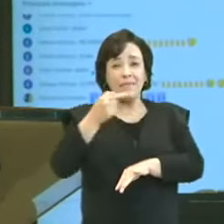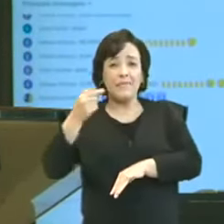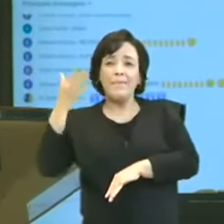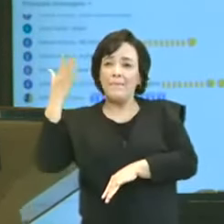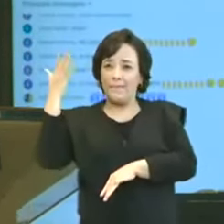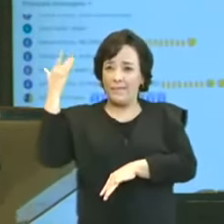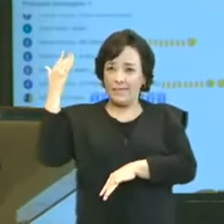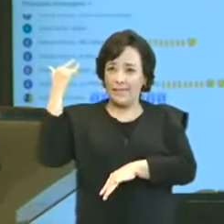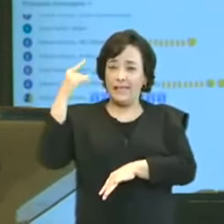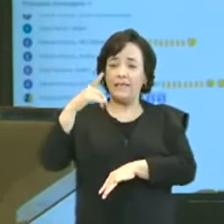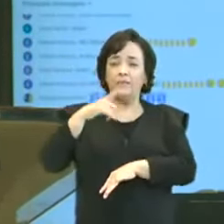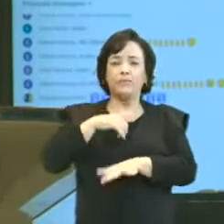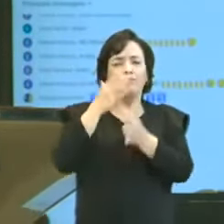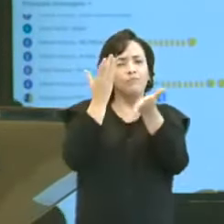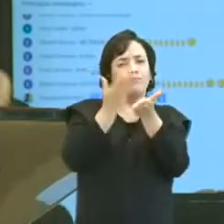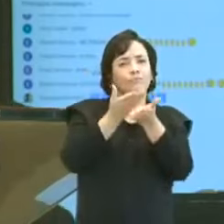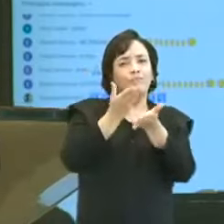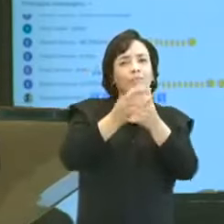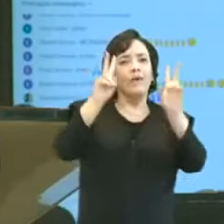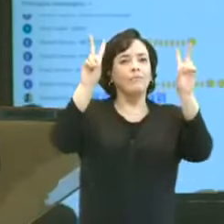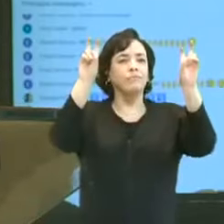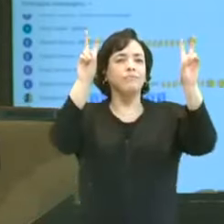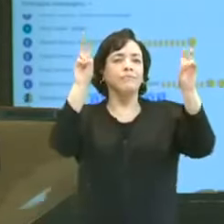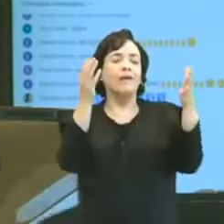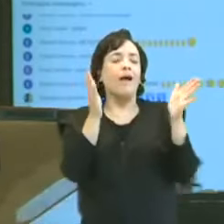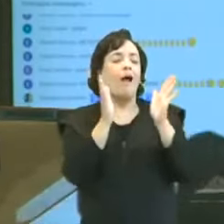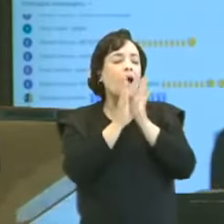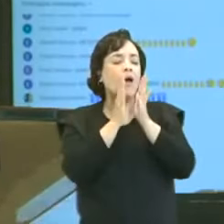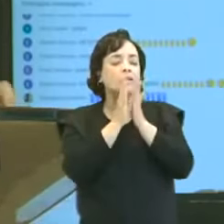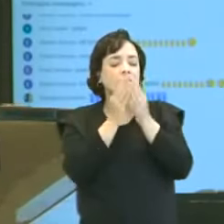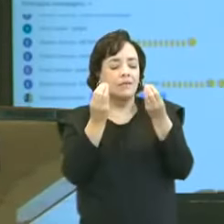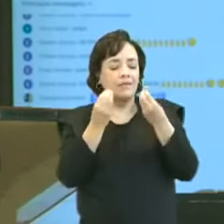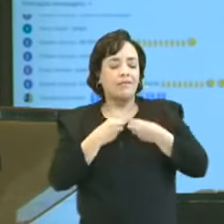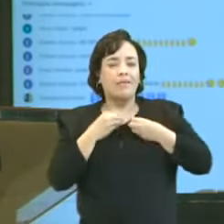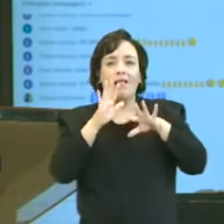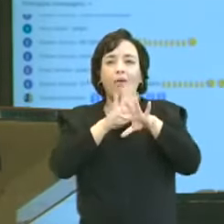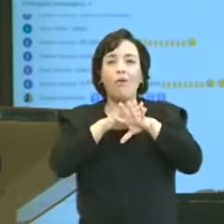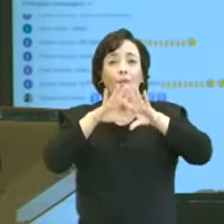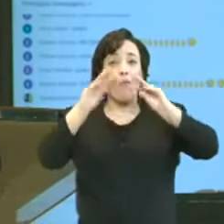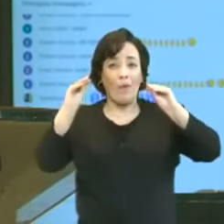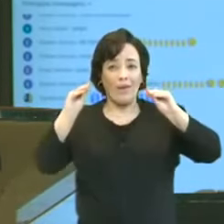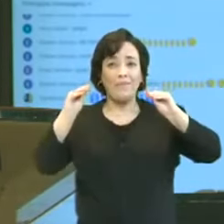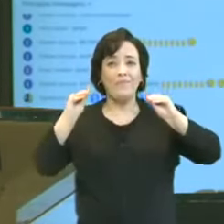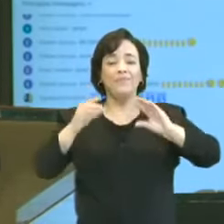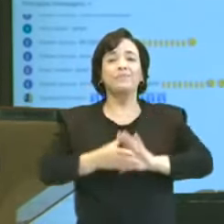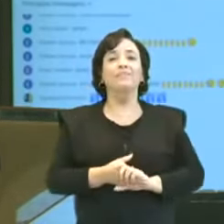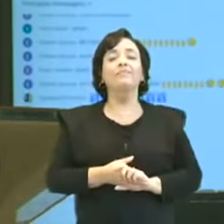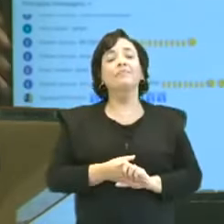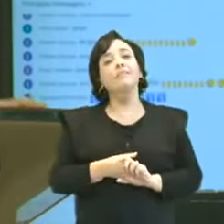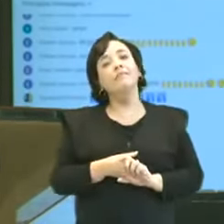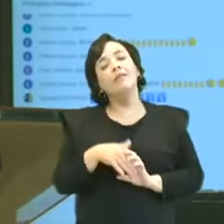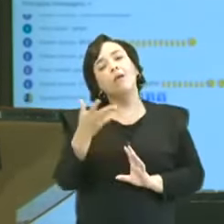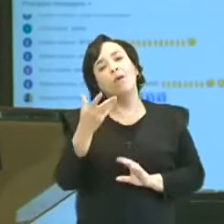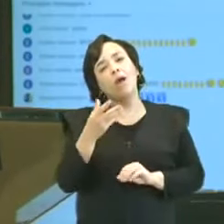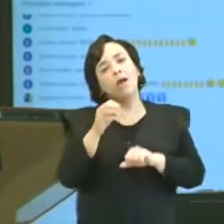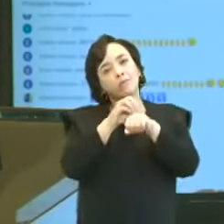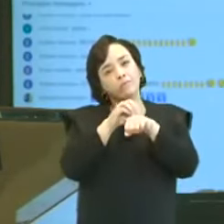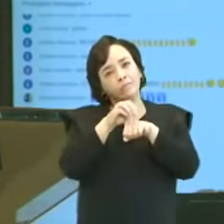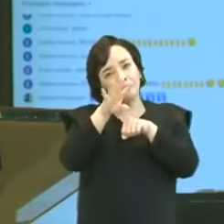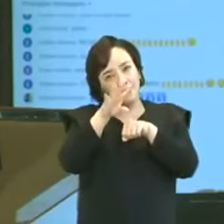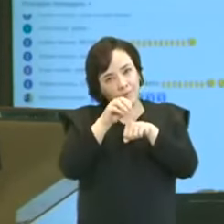nós tivemos falando sobre a oração que traz cura. E eu quero só compartilhar